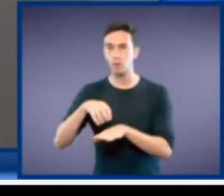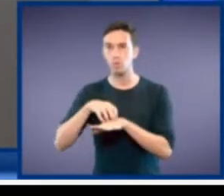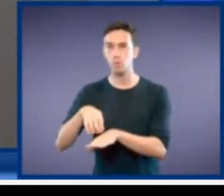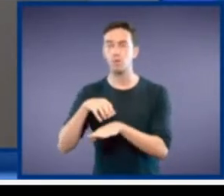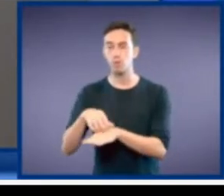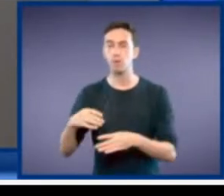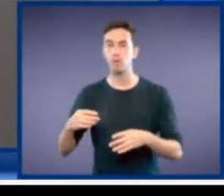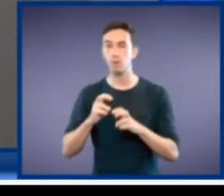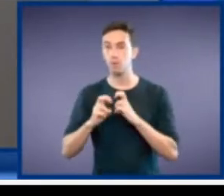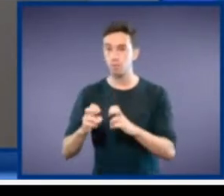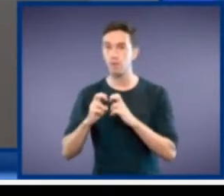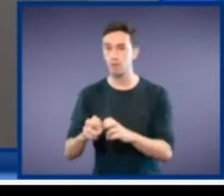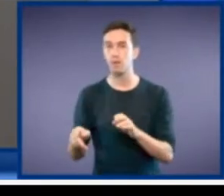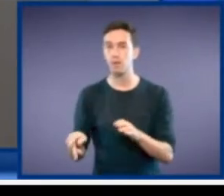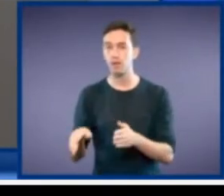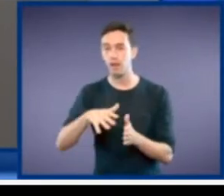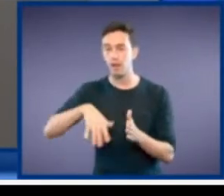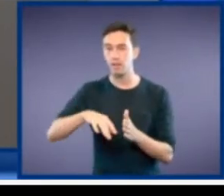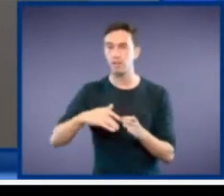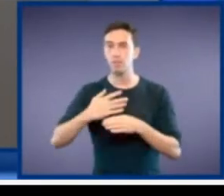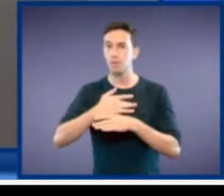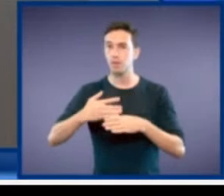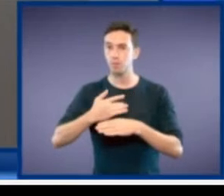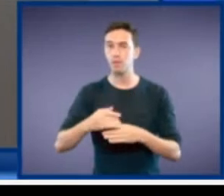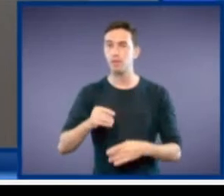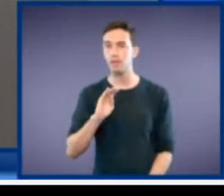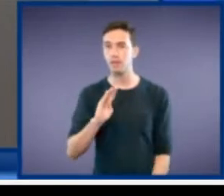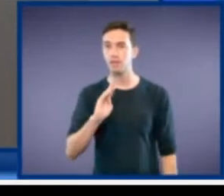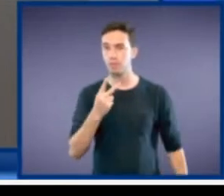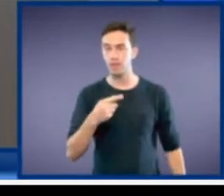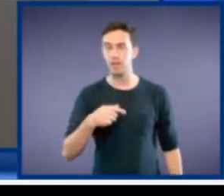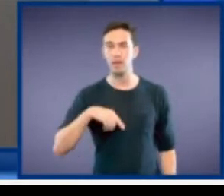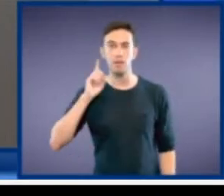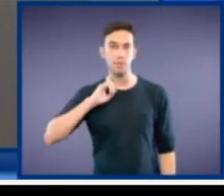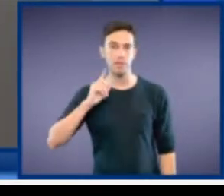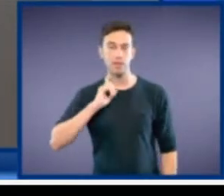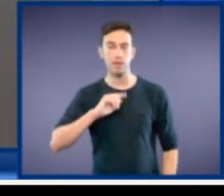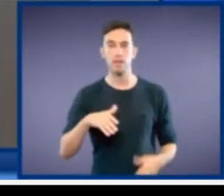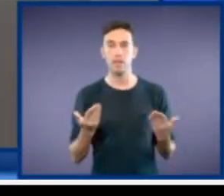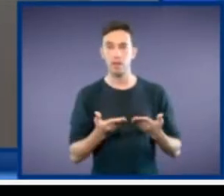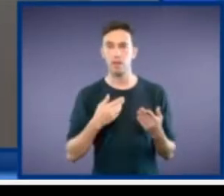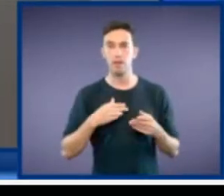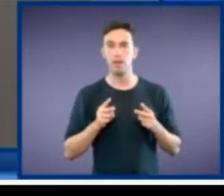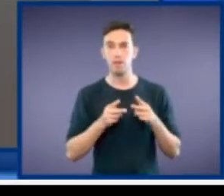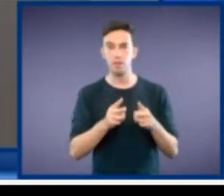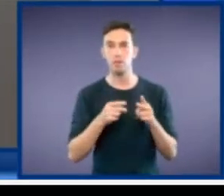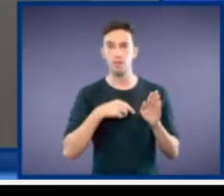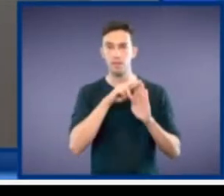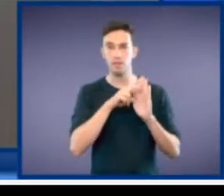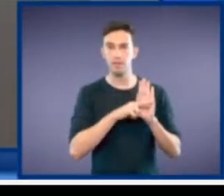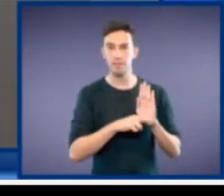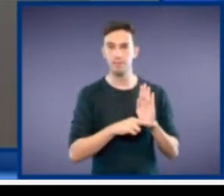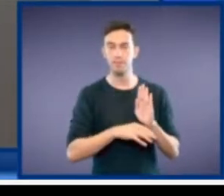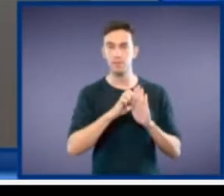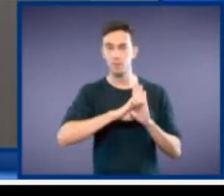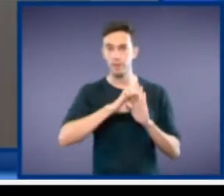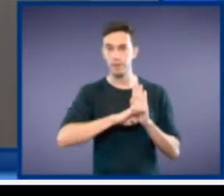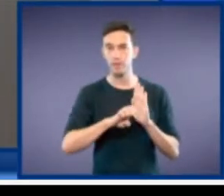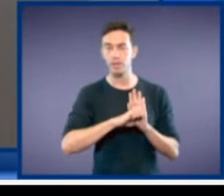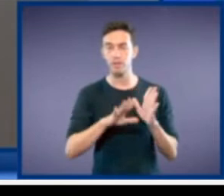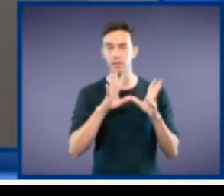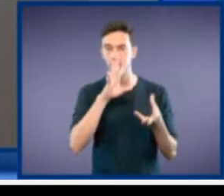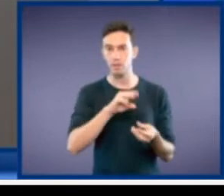região metropolitana de Belo Horizonte, Minas Gerais. A sessão do leilão seguirá conforme as regras do edital a seguir